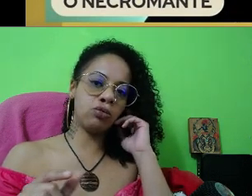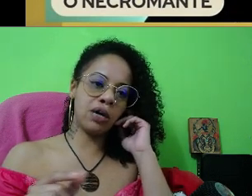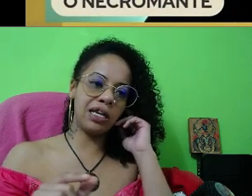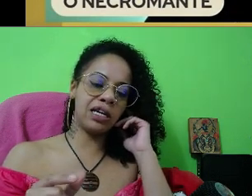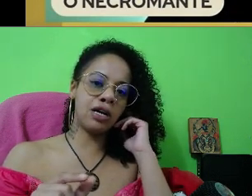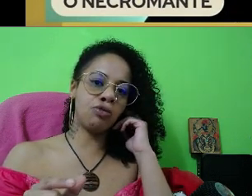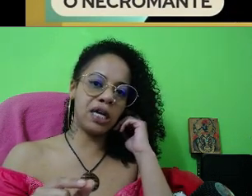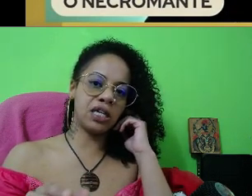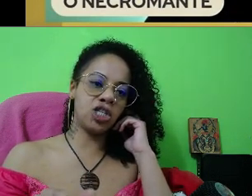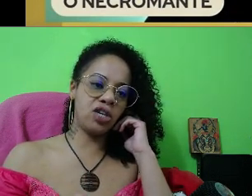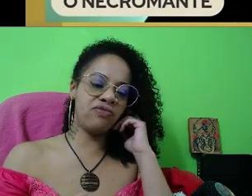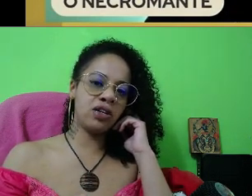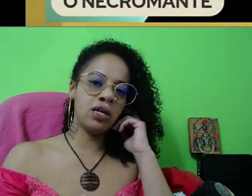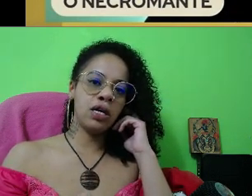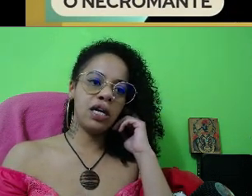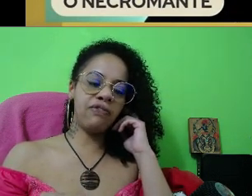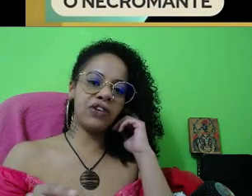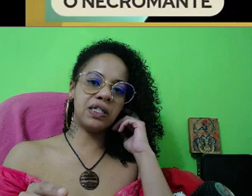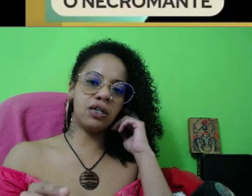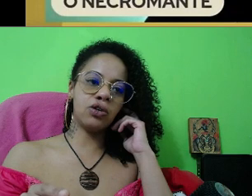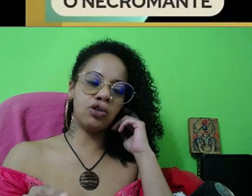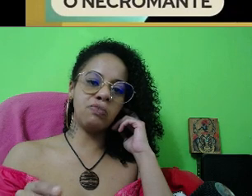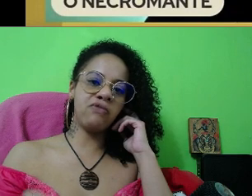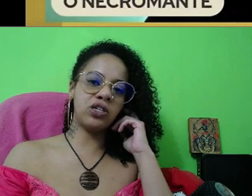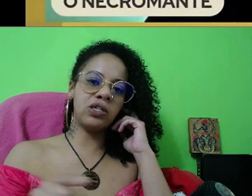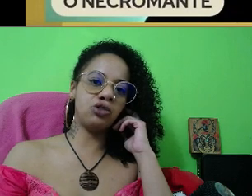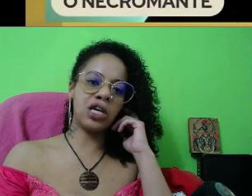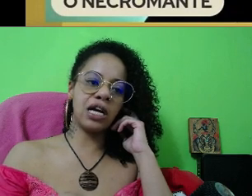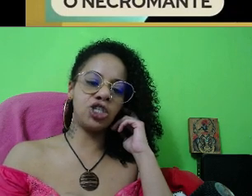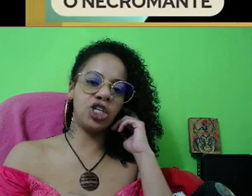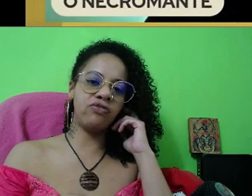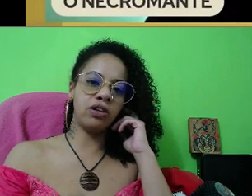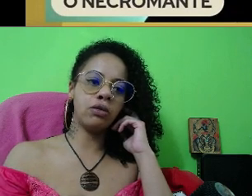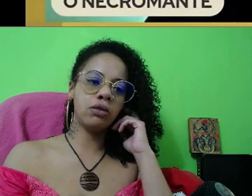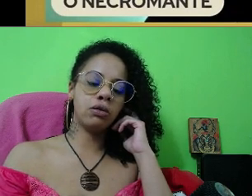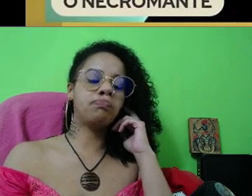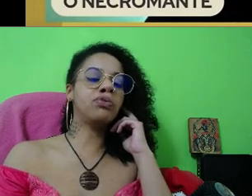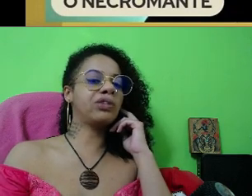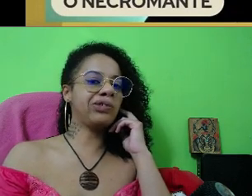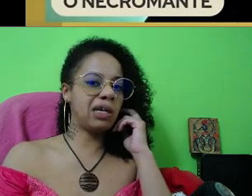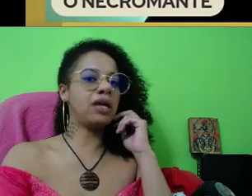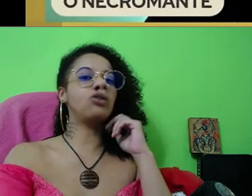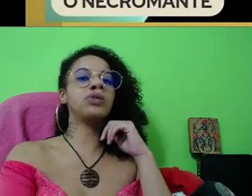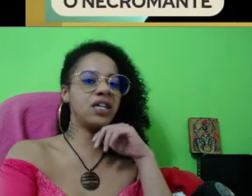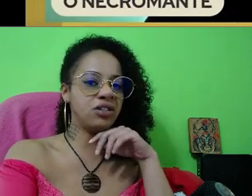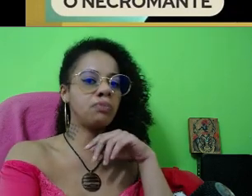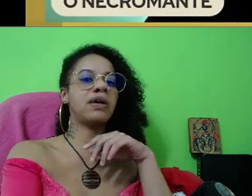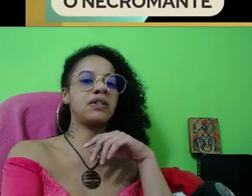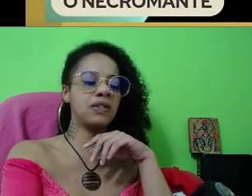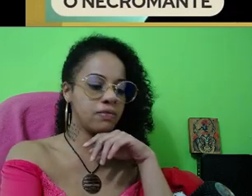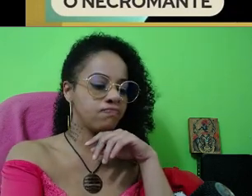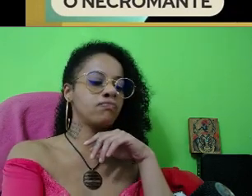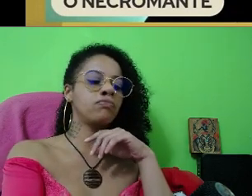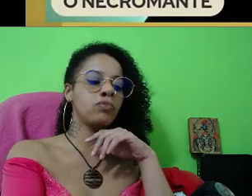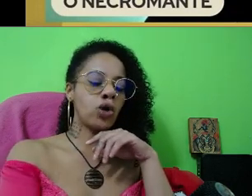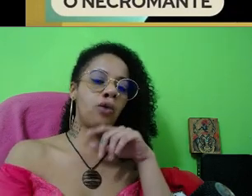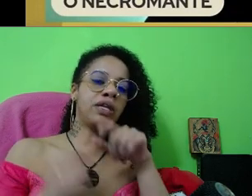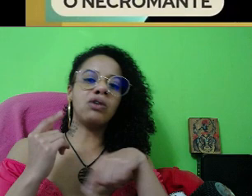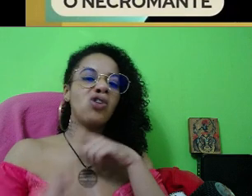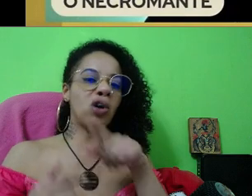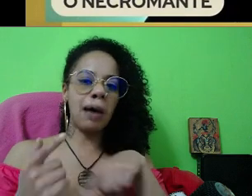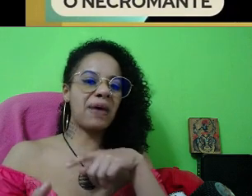convenientes para tua linha argumentativa e fazer todo uma inversão de narrativa eu sei bem como que é isso parça